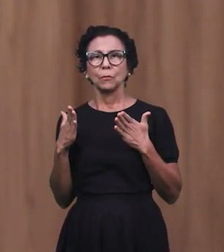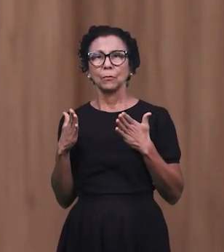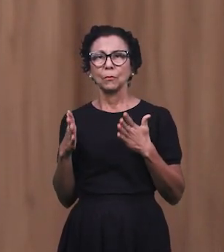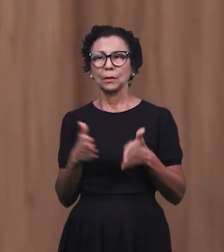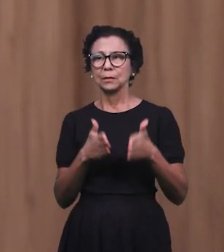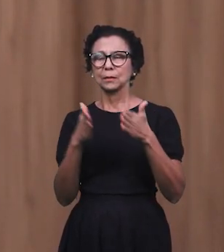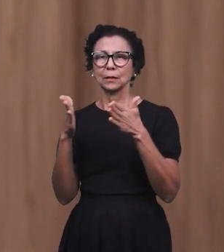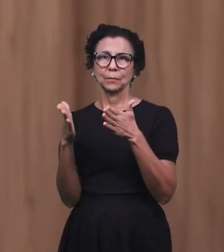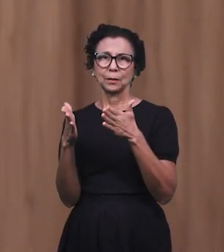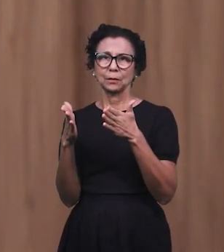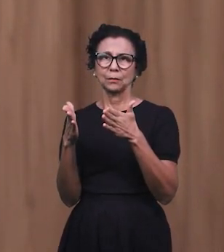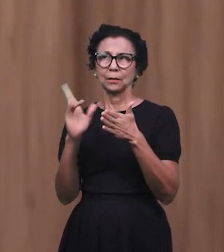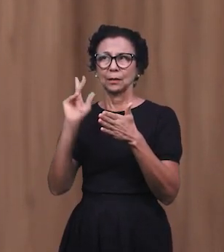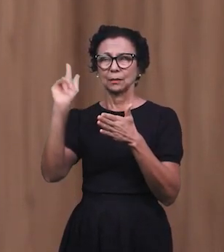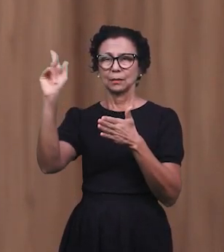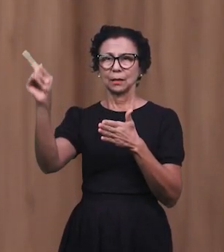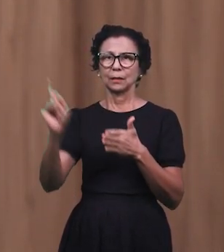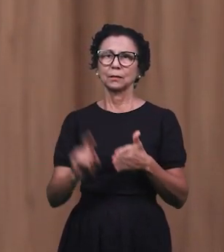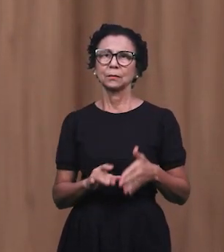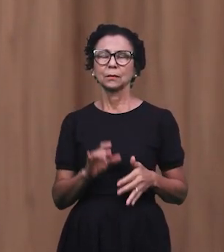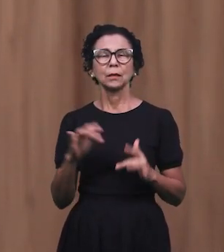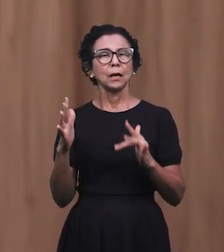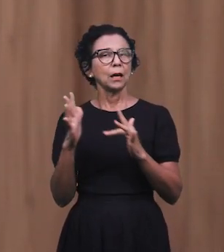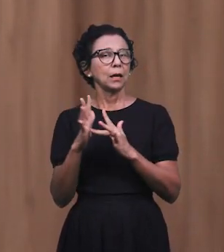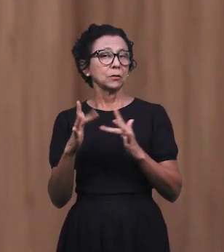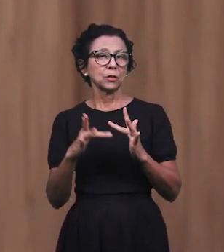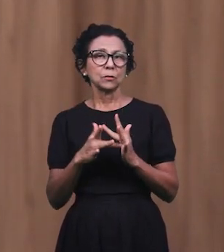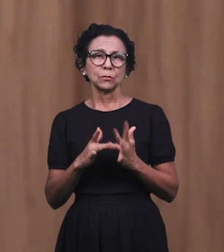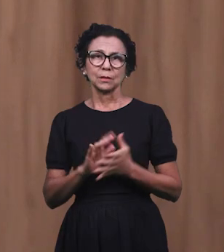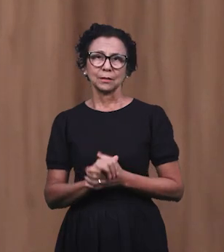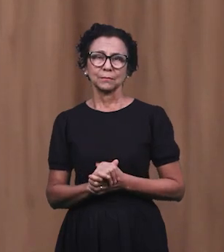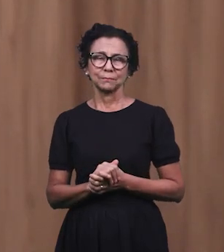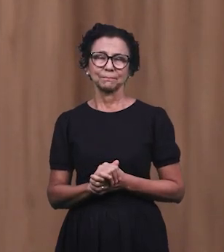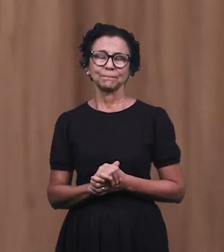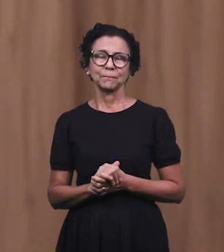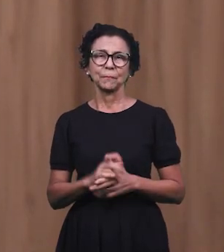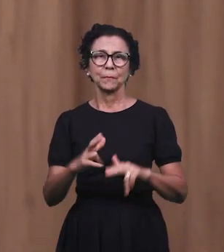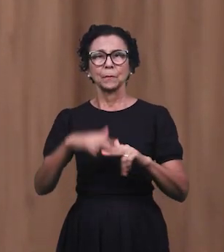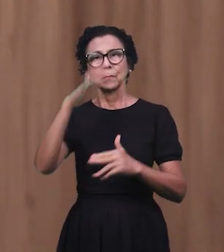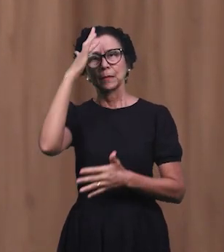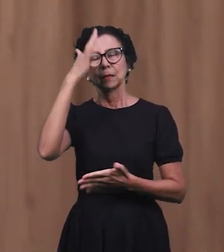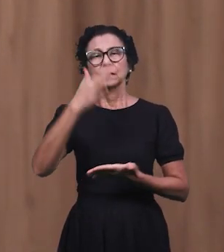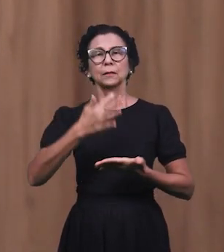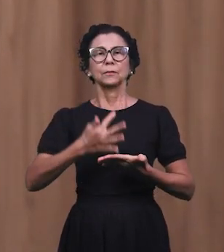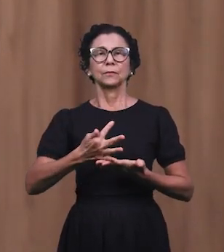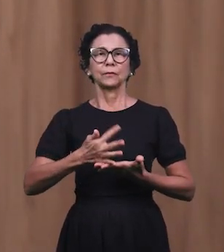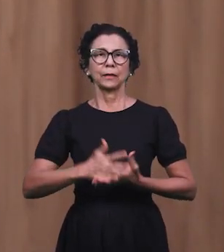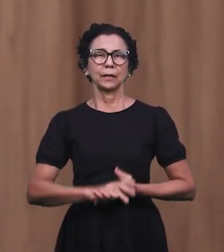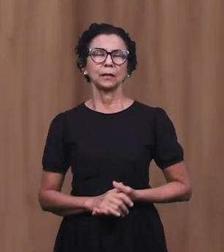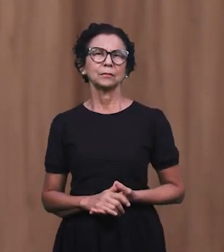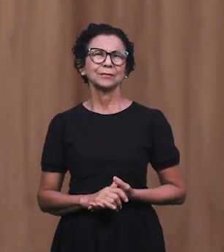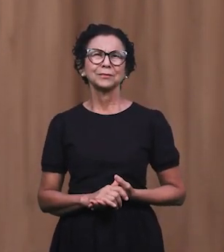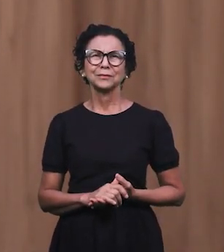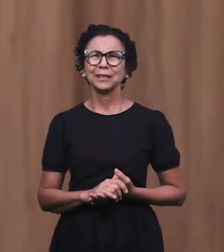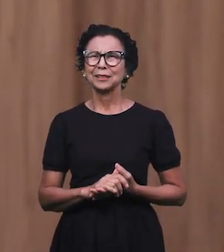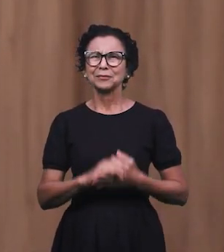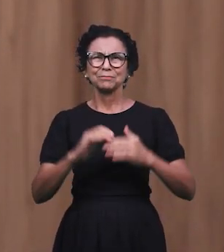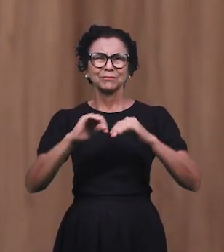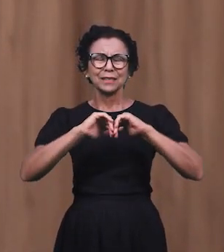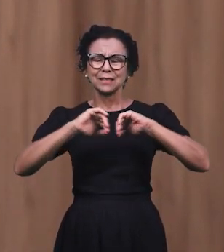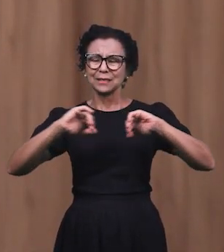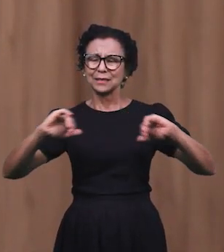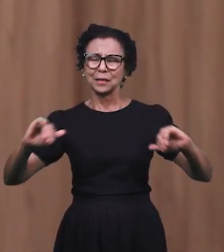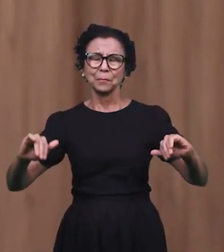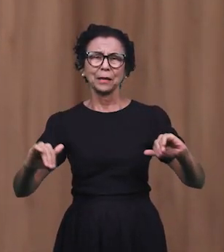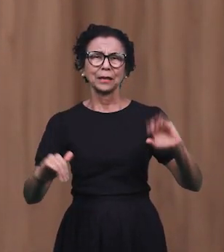esse caminho que existe é o Senhor Jesus, e quem abre esse caminho para nós é a fé. Então a fé, ela não vai tratar das coisas